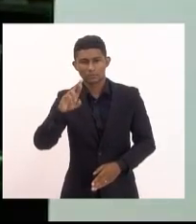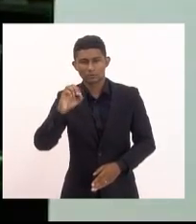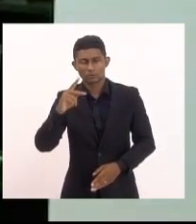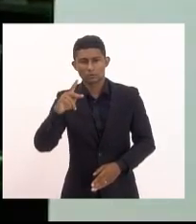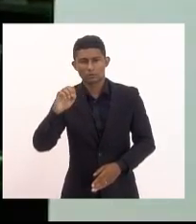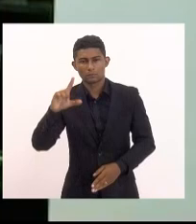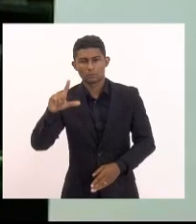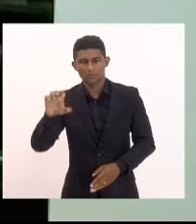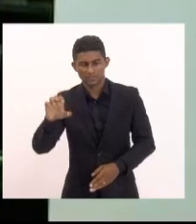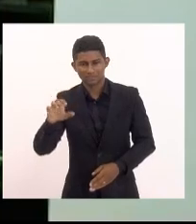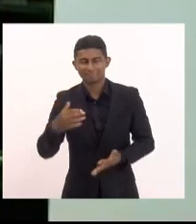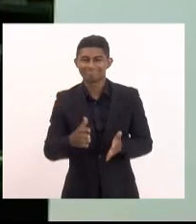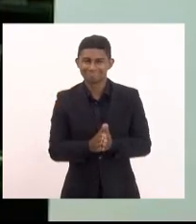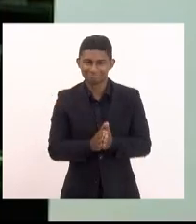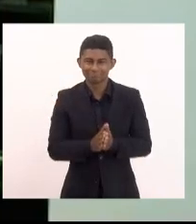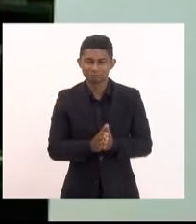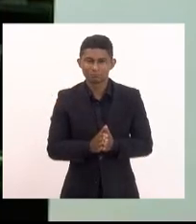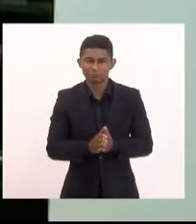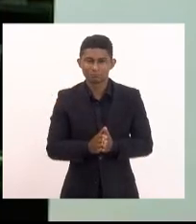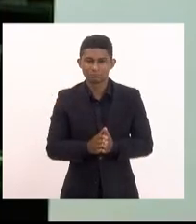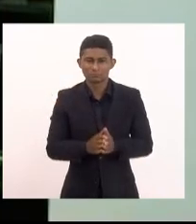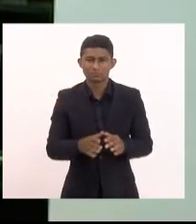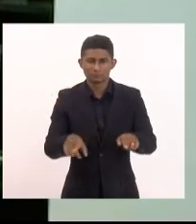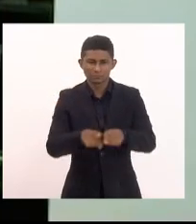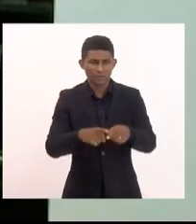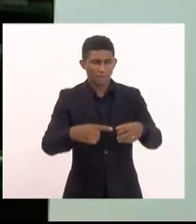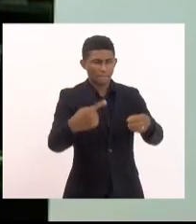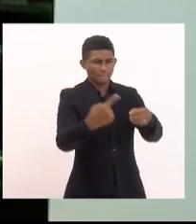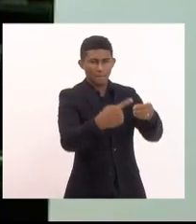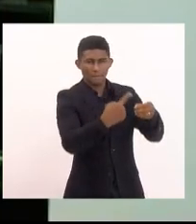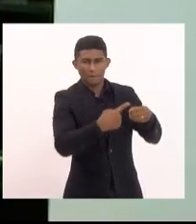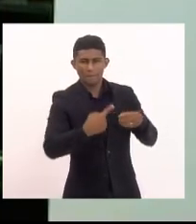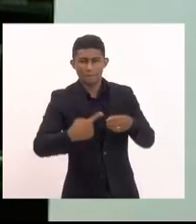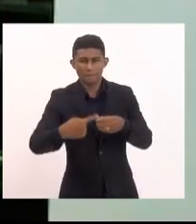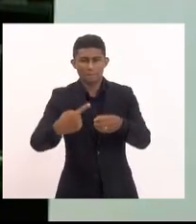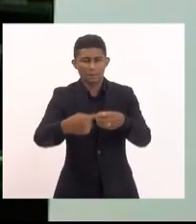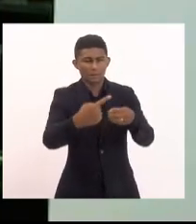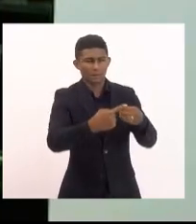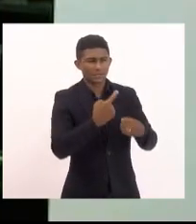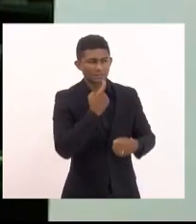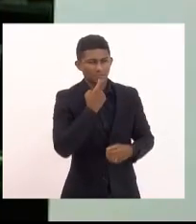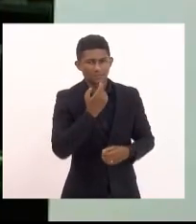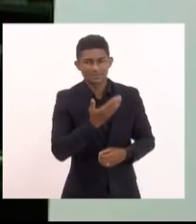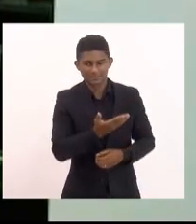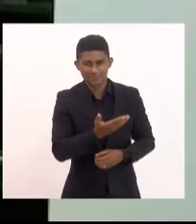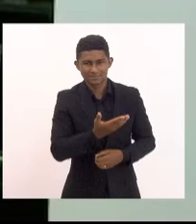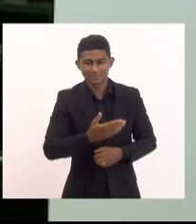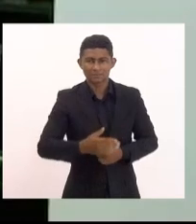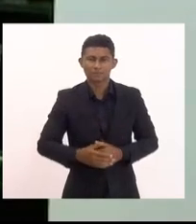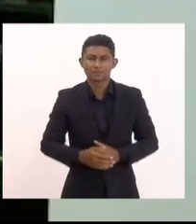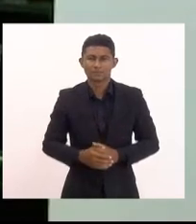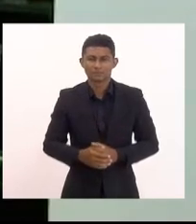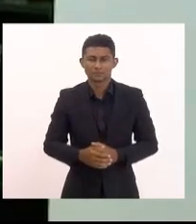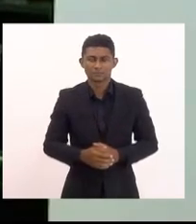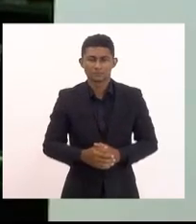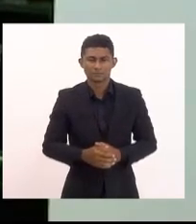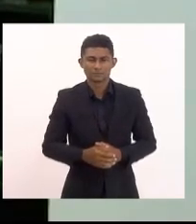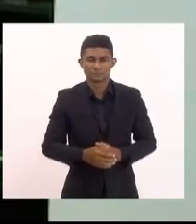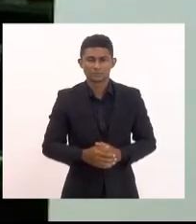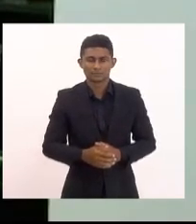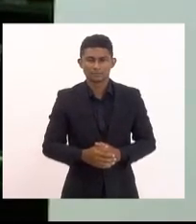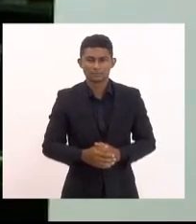ao arrepio dos municípios lindeiros à faixa do